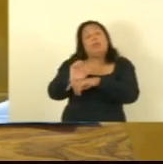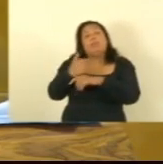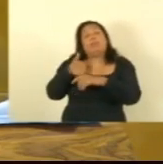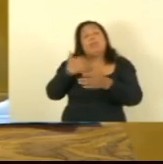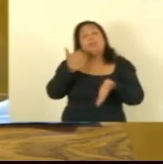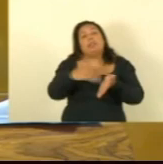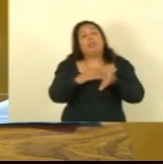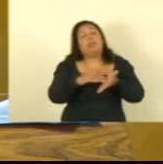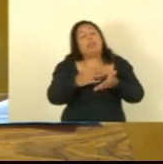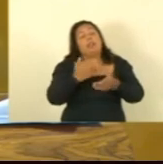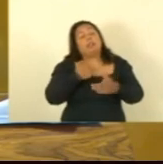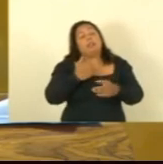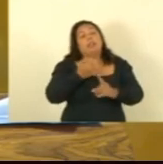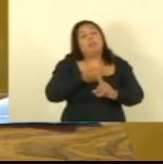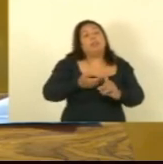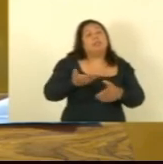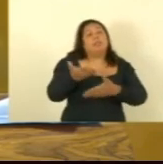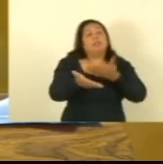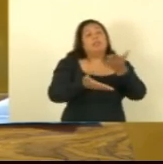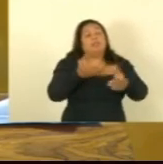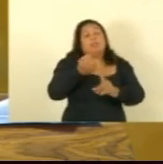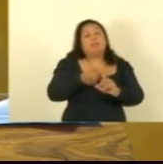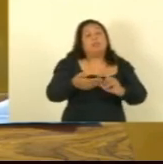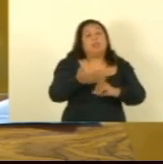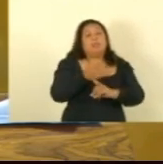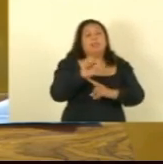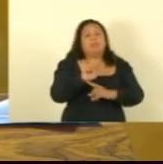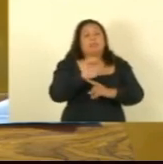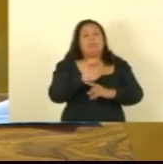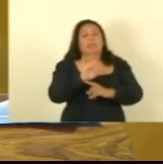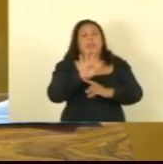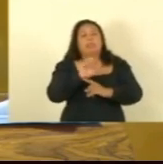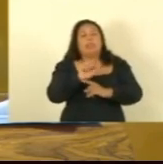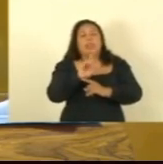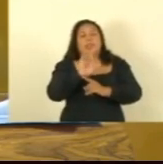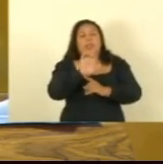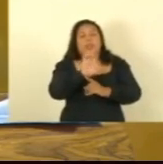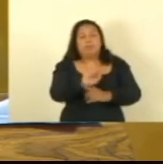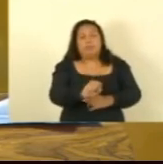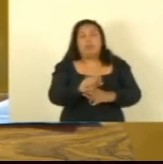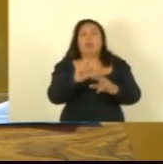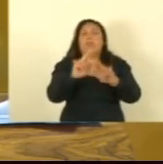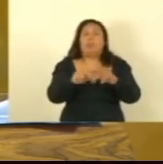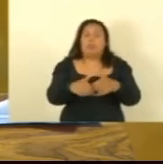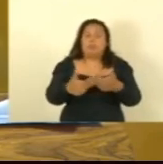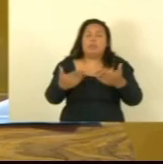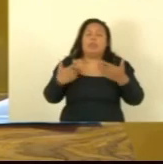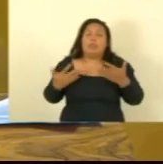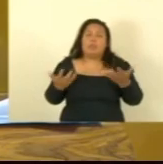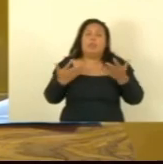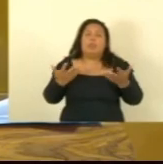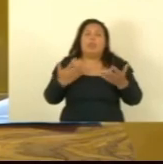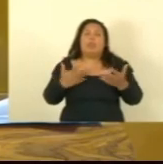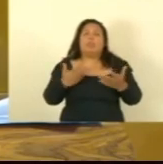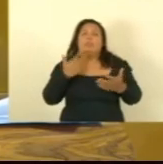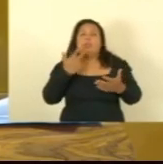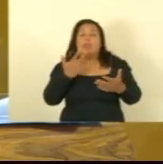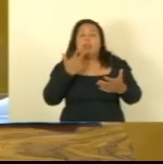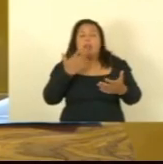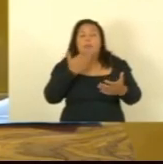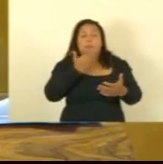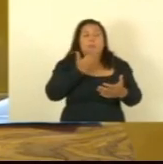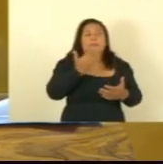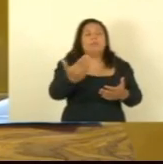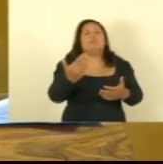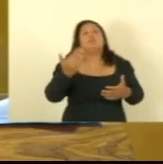de Assistência Social, SETADES. Por isso, gostaria de fazer um